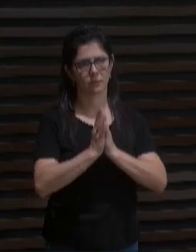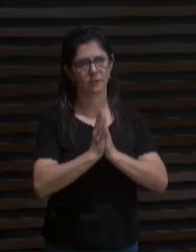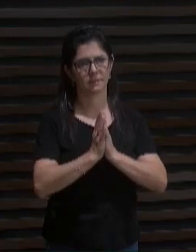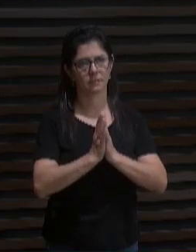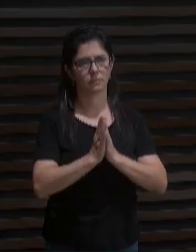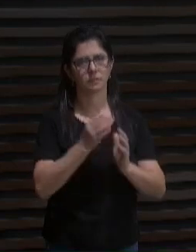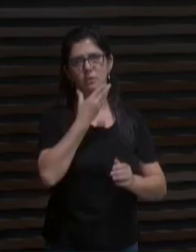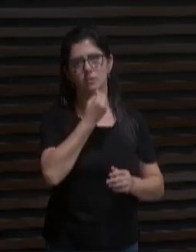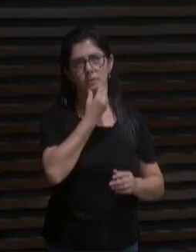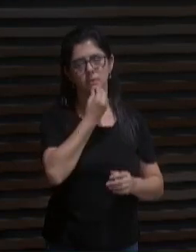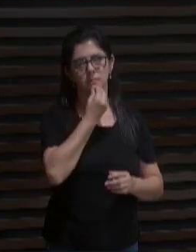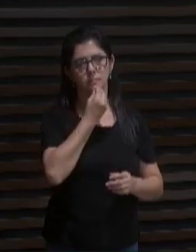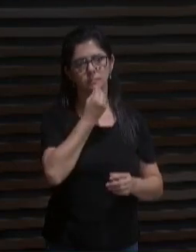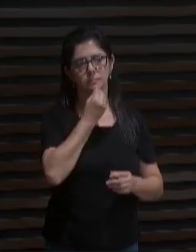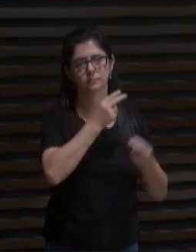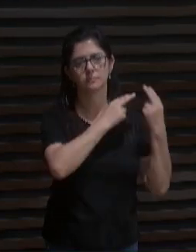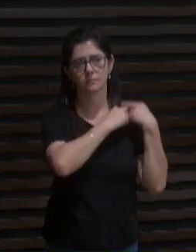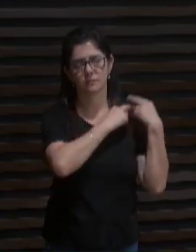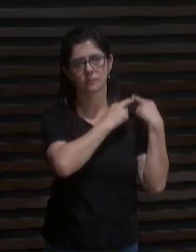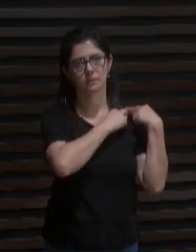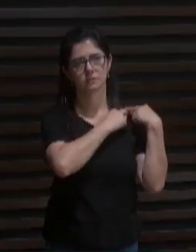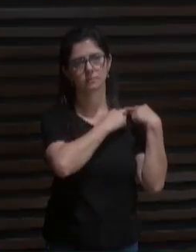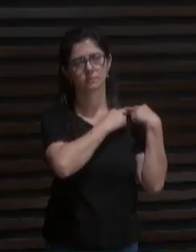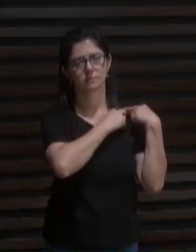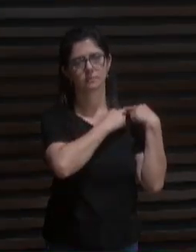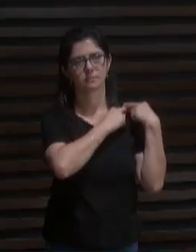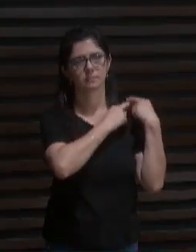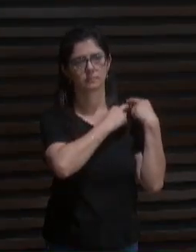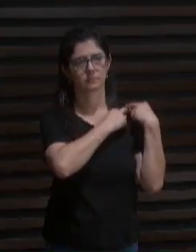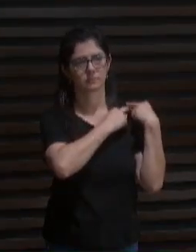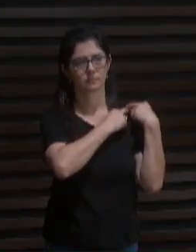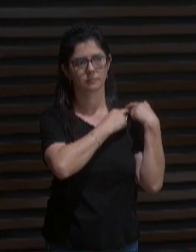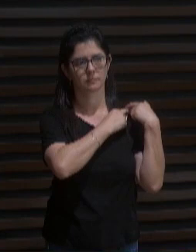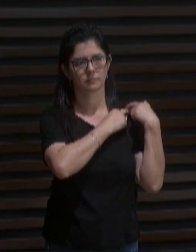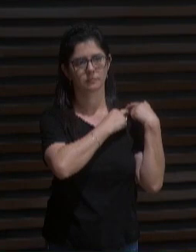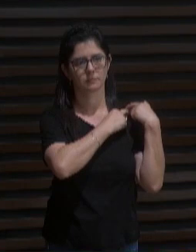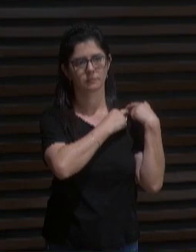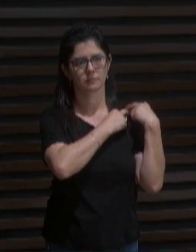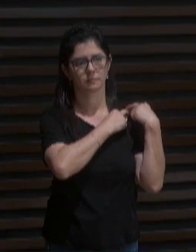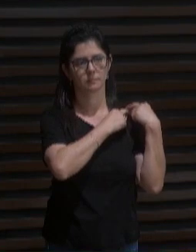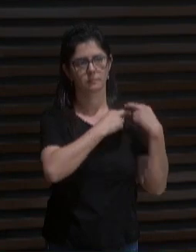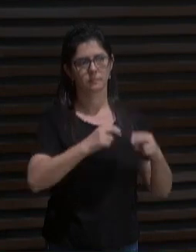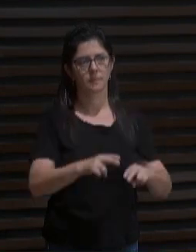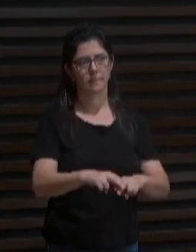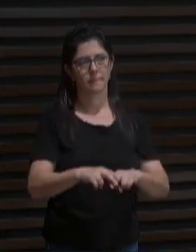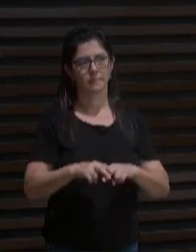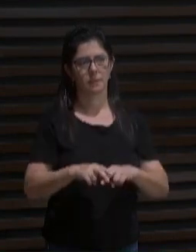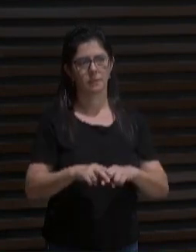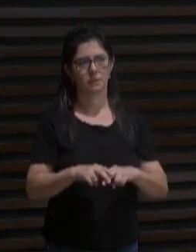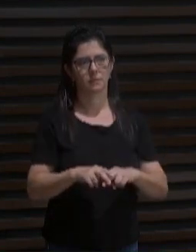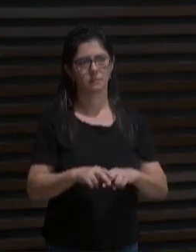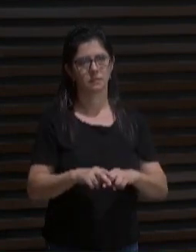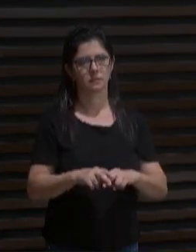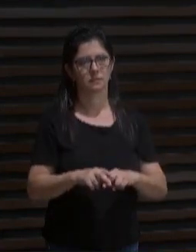responsável, agora eu vou dar uma de história aqui, foi um responsável pela vitória da